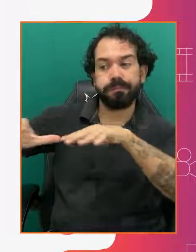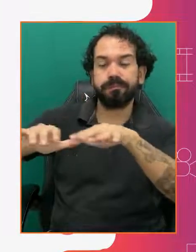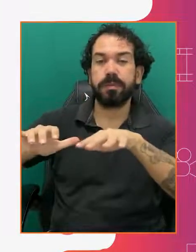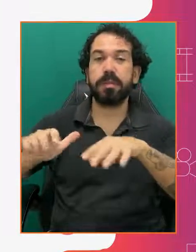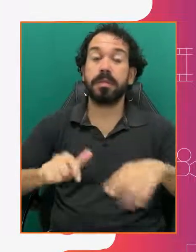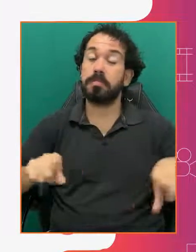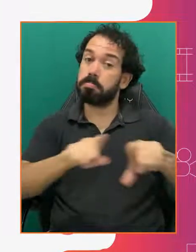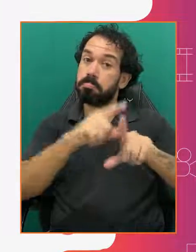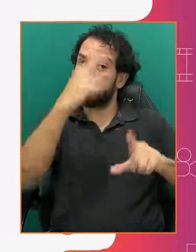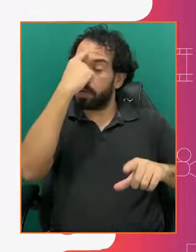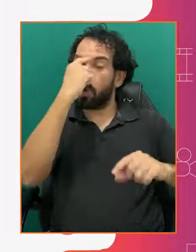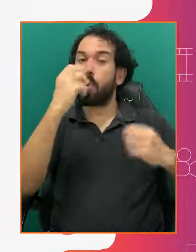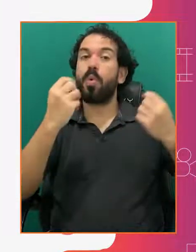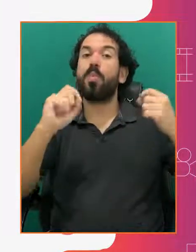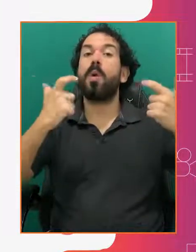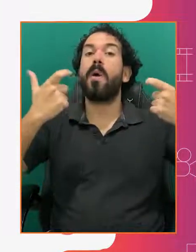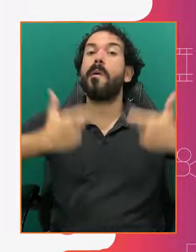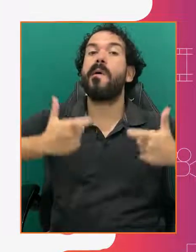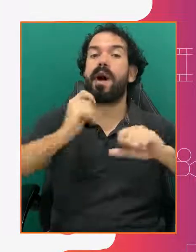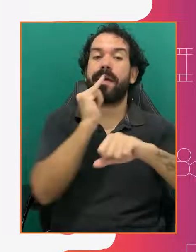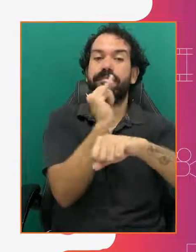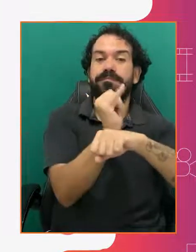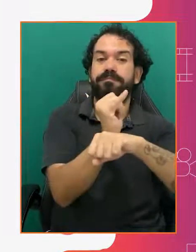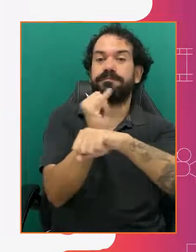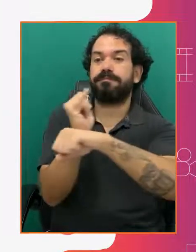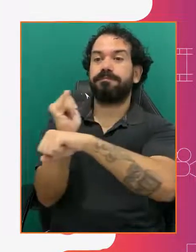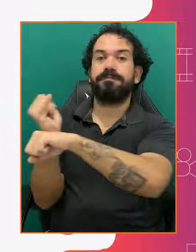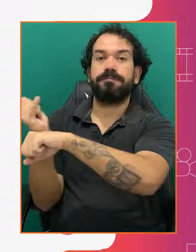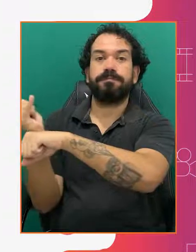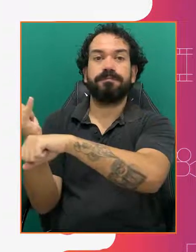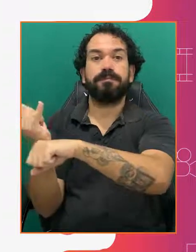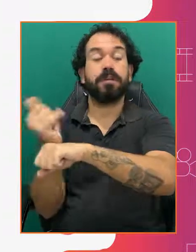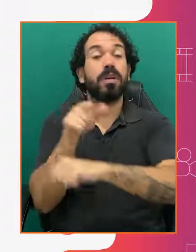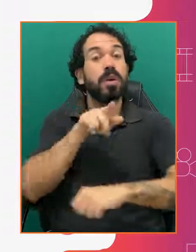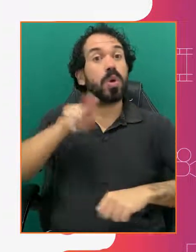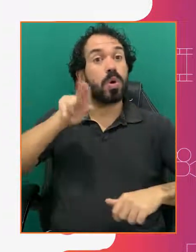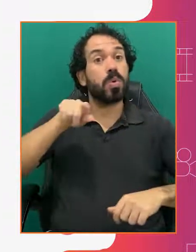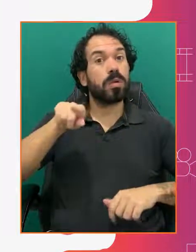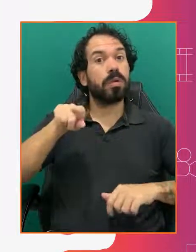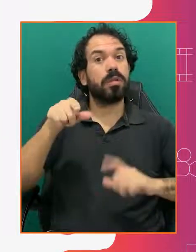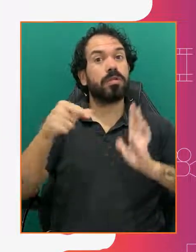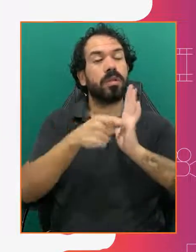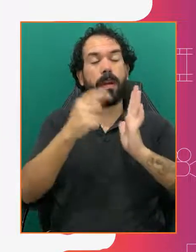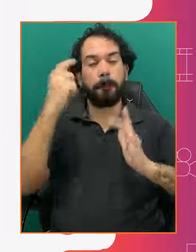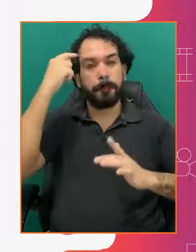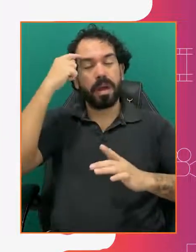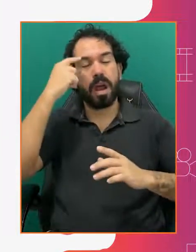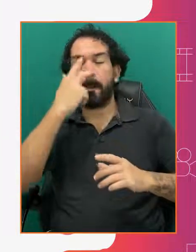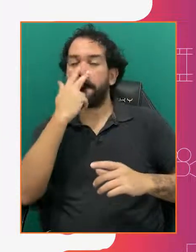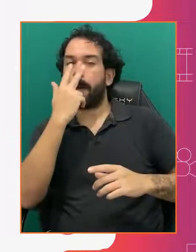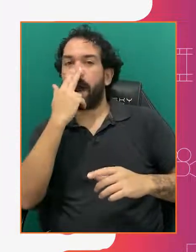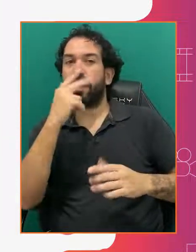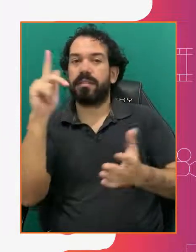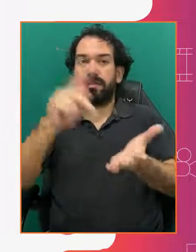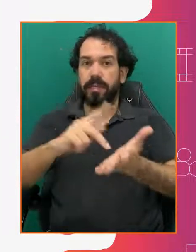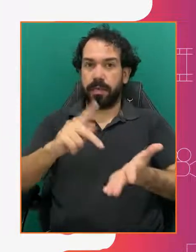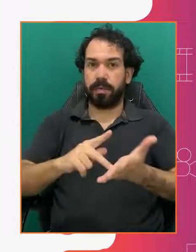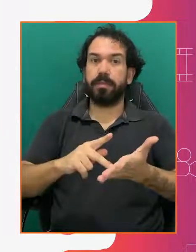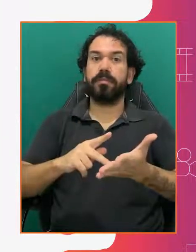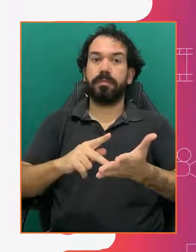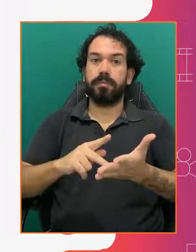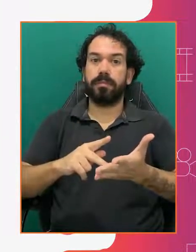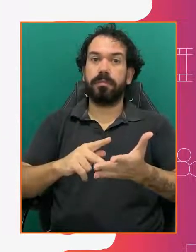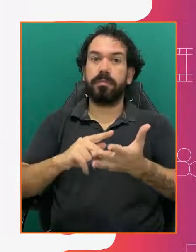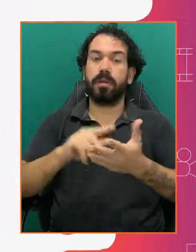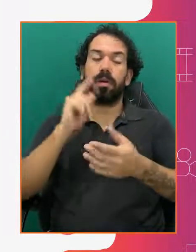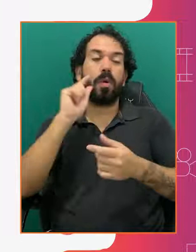pensando também na posição da câmera, que atua nesses softwares como se fosse uma câmera real. São marcados